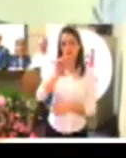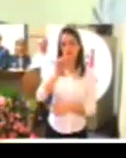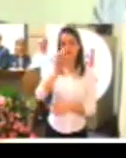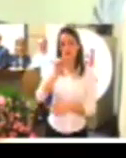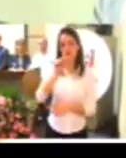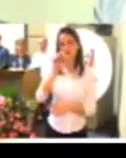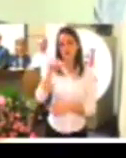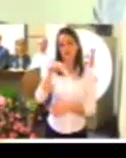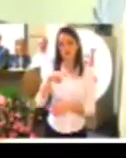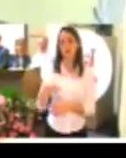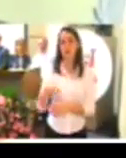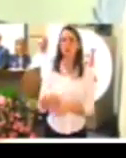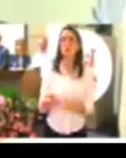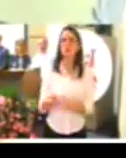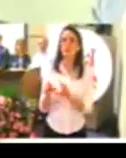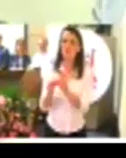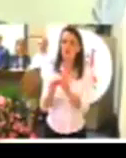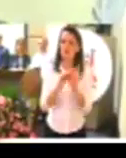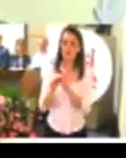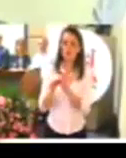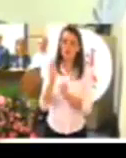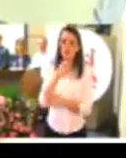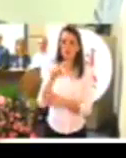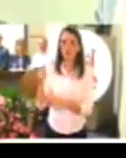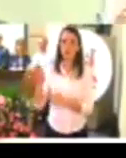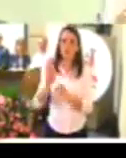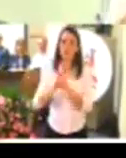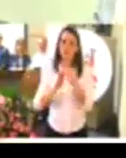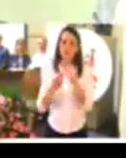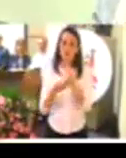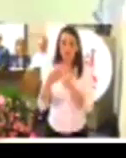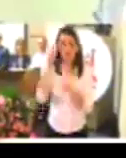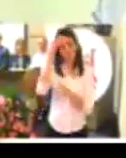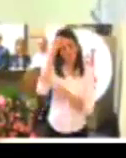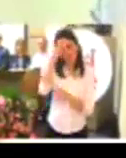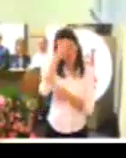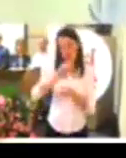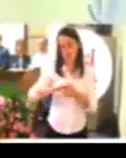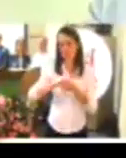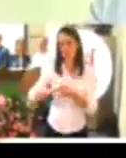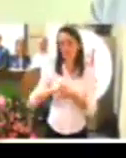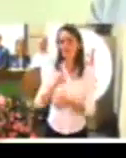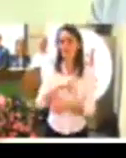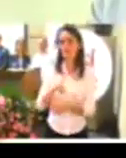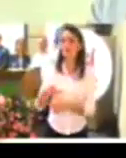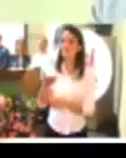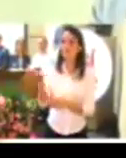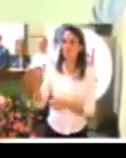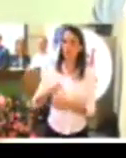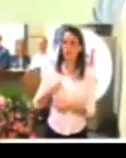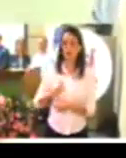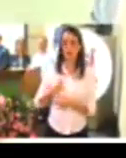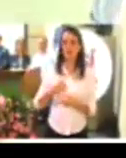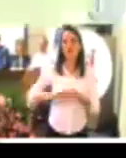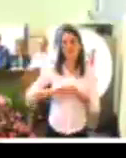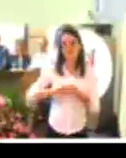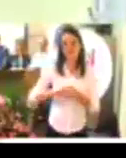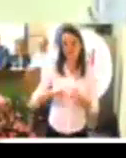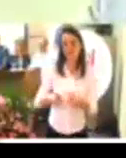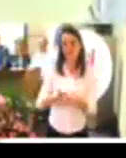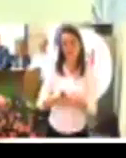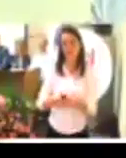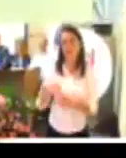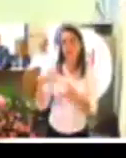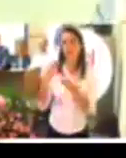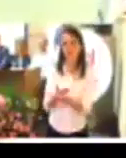que representa a União de Associação de Bairros de Criciúma. E saúdo também aos demais presidentes de bairro que se fazem presente nesse ato,